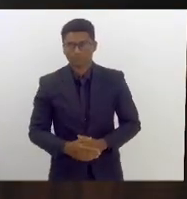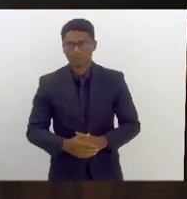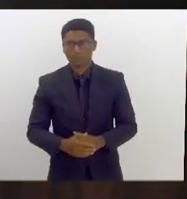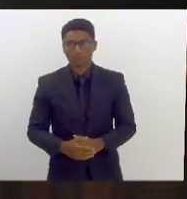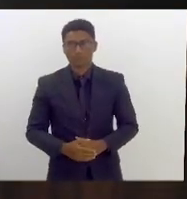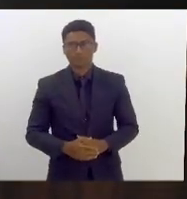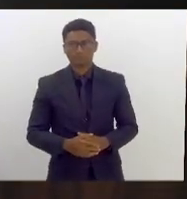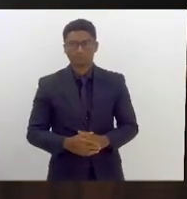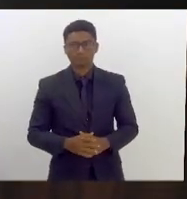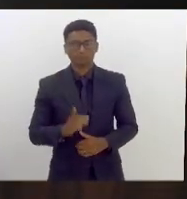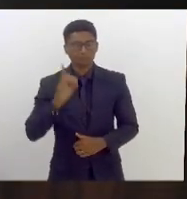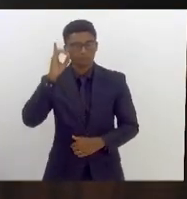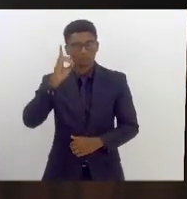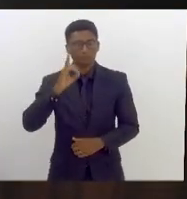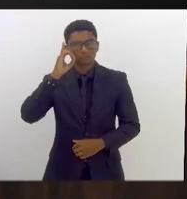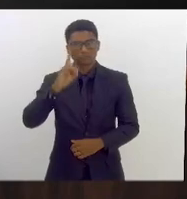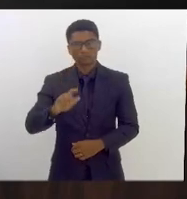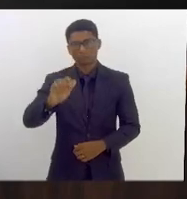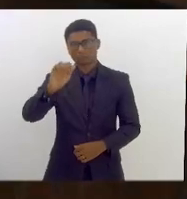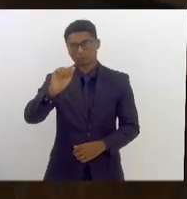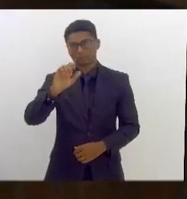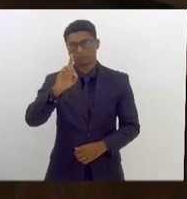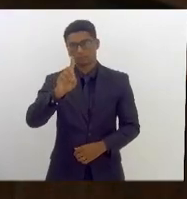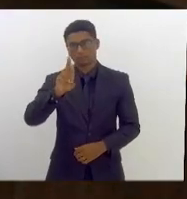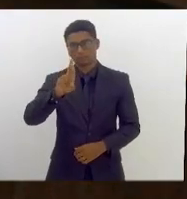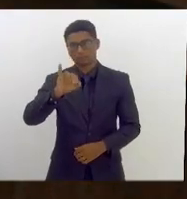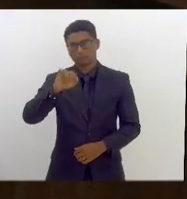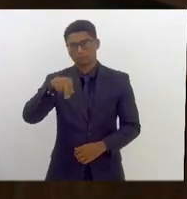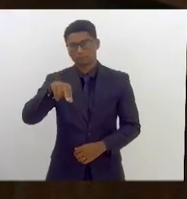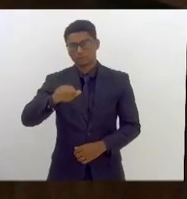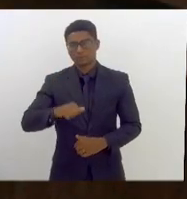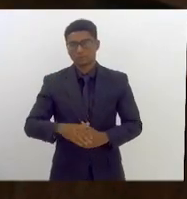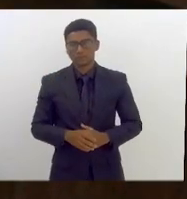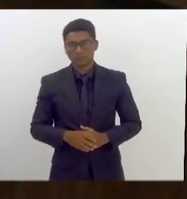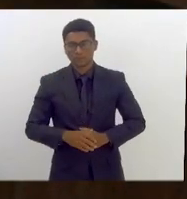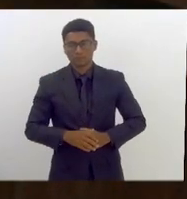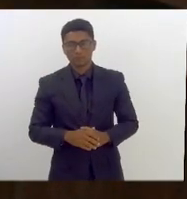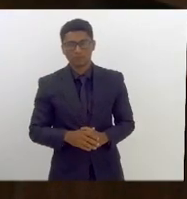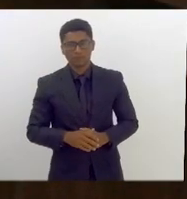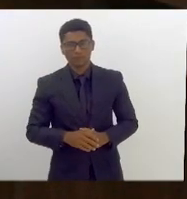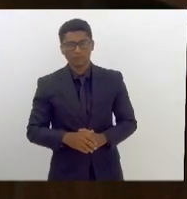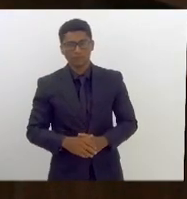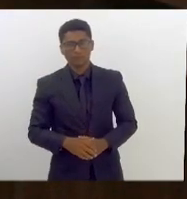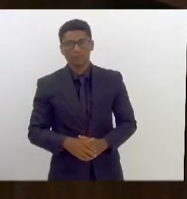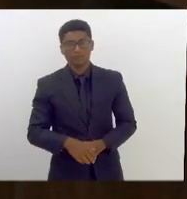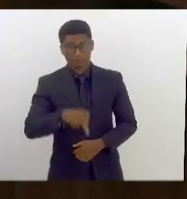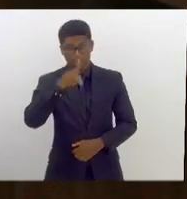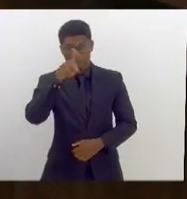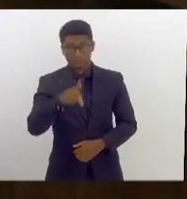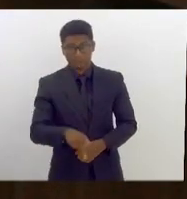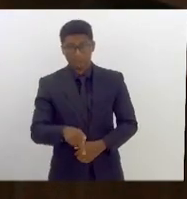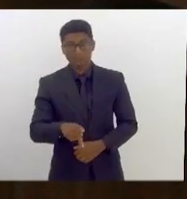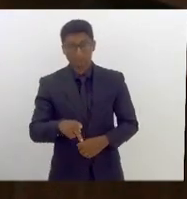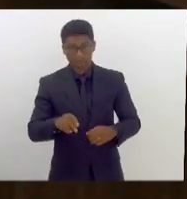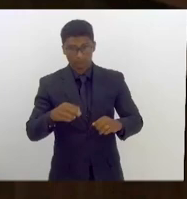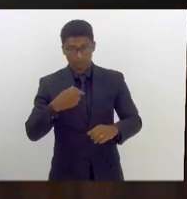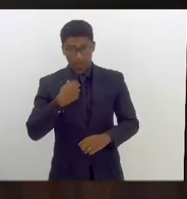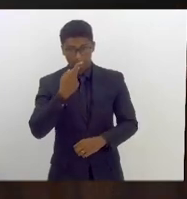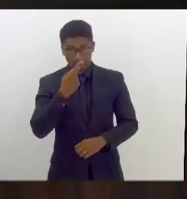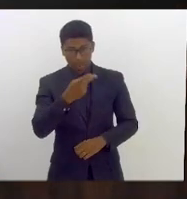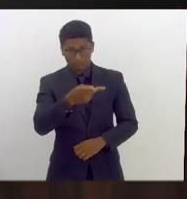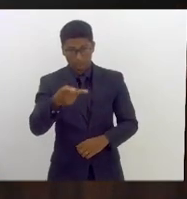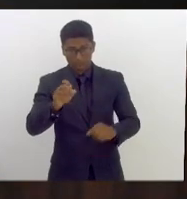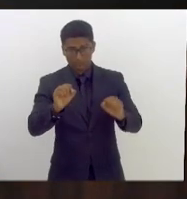Deputada Adriana Baltazar. Presidente, querida, posso fazer uma questão de ordem? Deixa eu só, então,